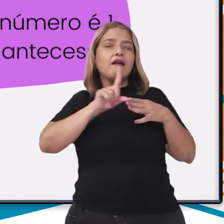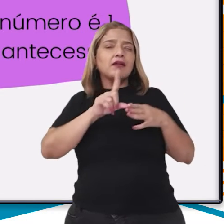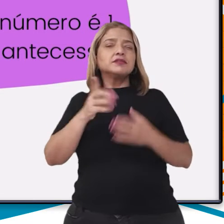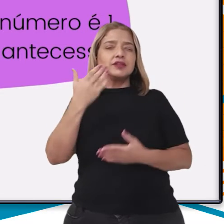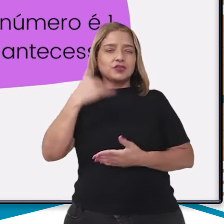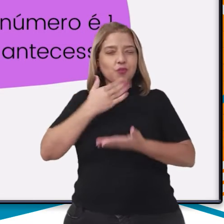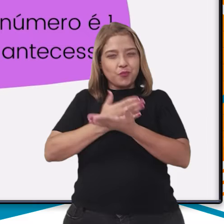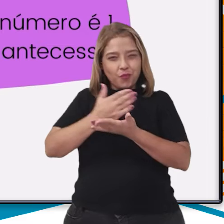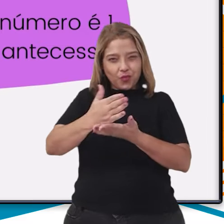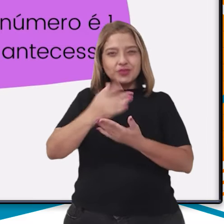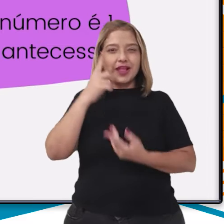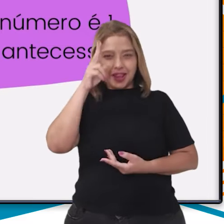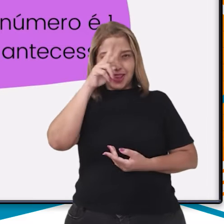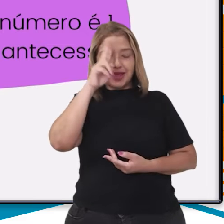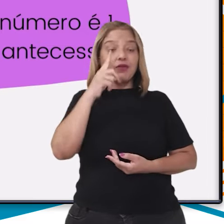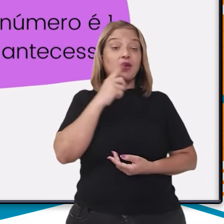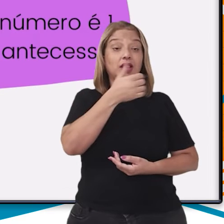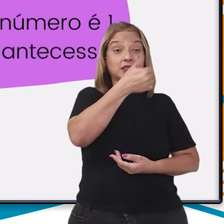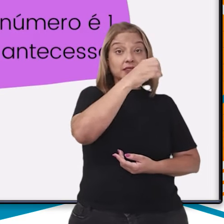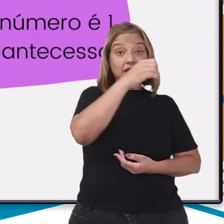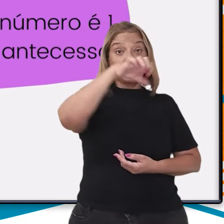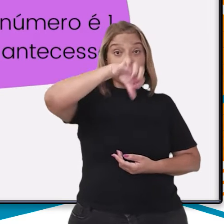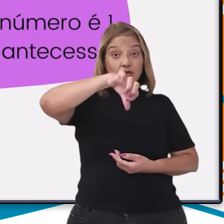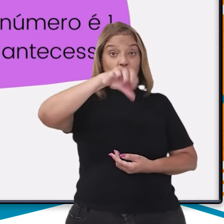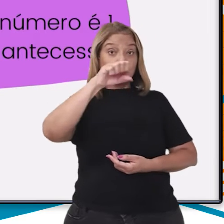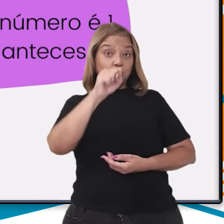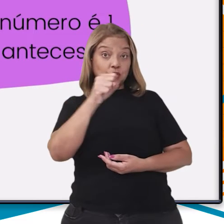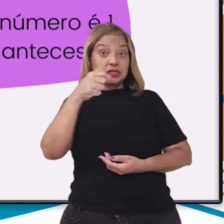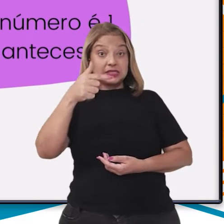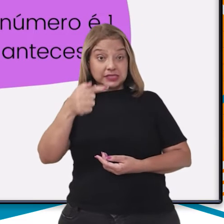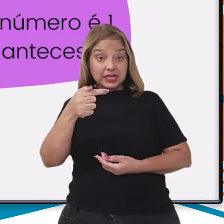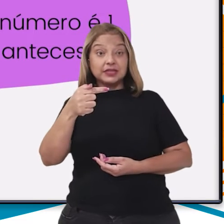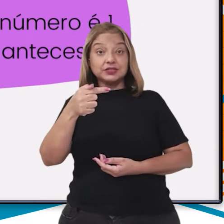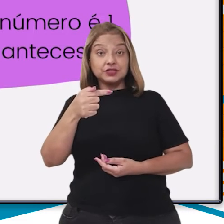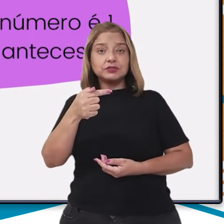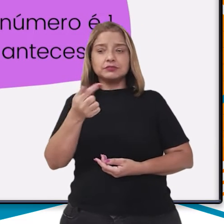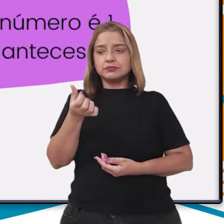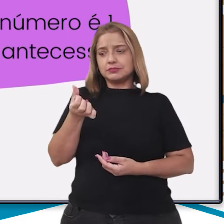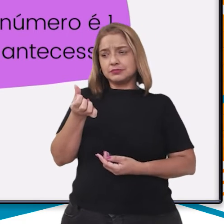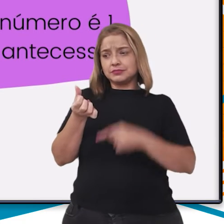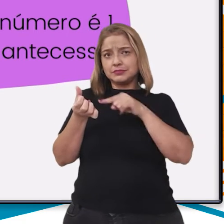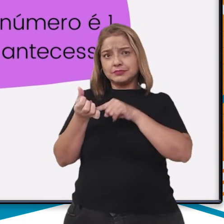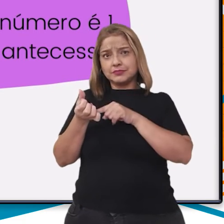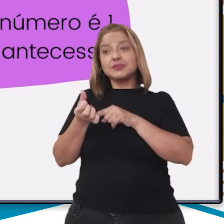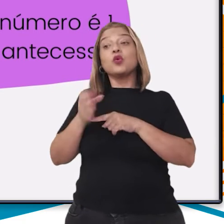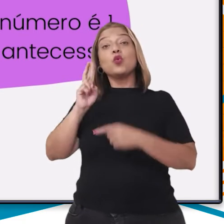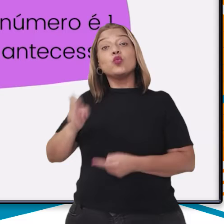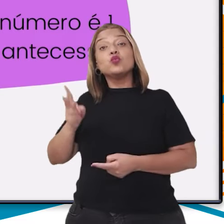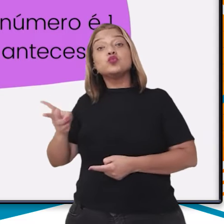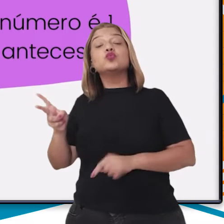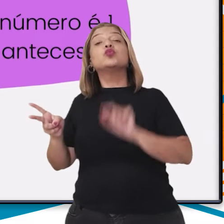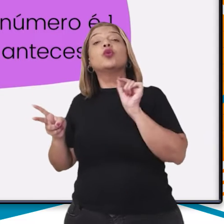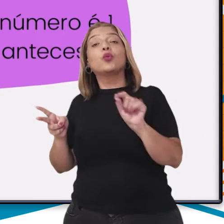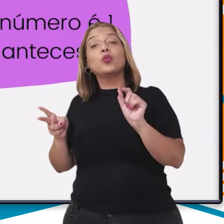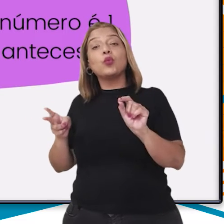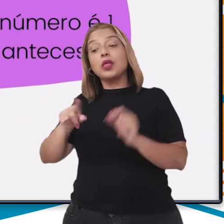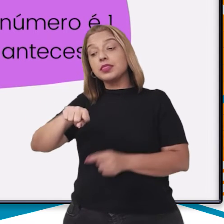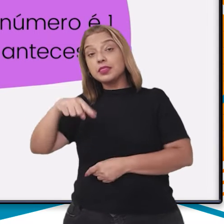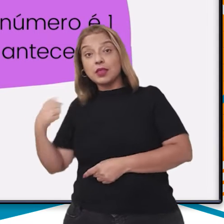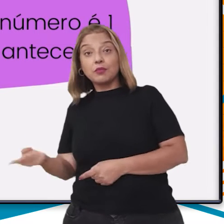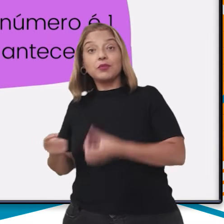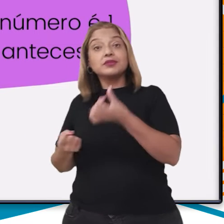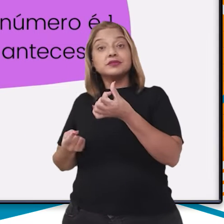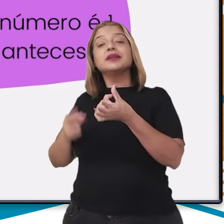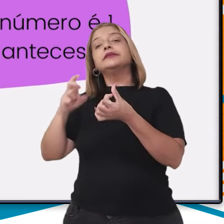lá no início do vídeo. 10, 9, 8, 7, 6, continuando essa sequência.